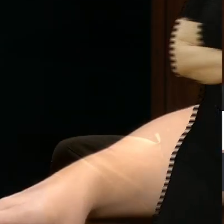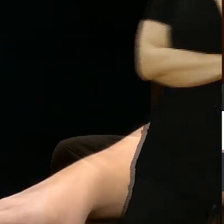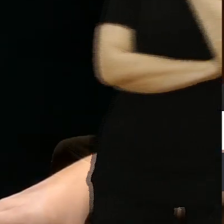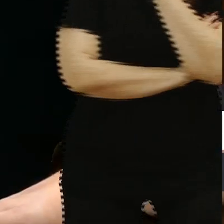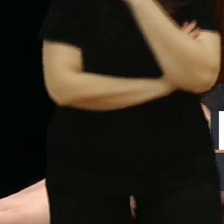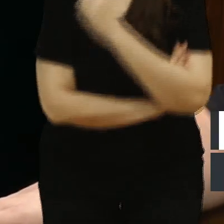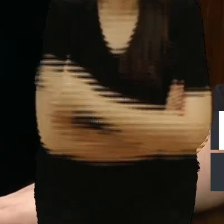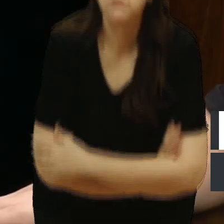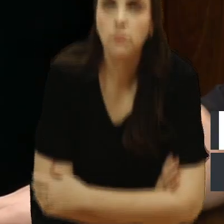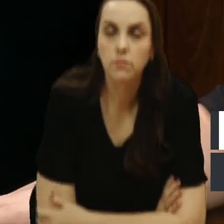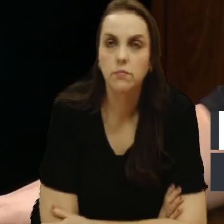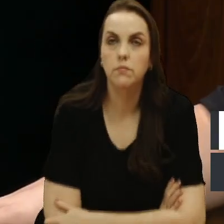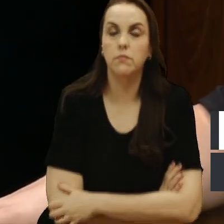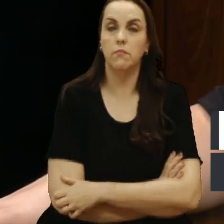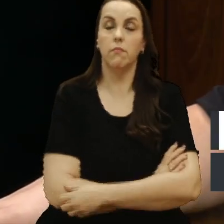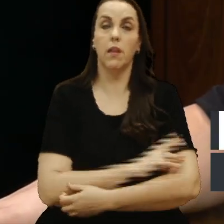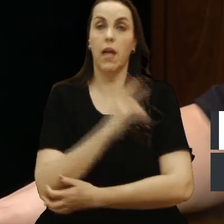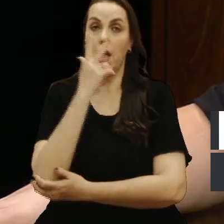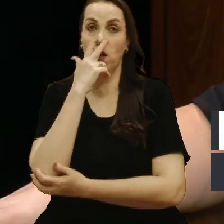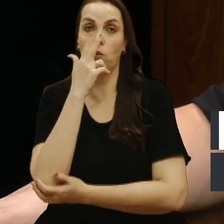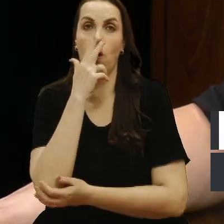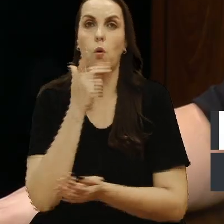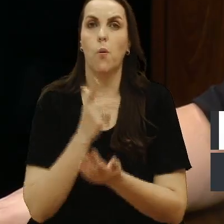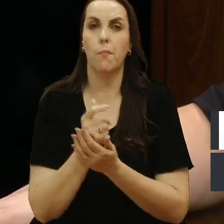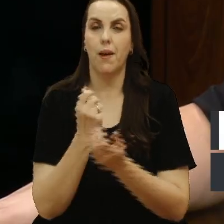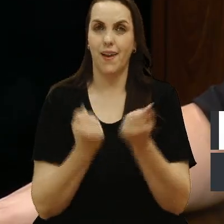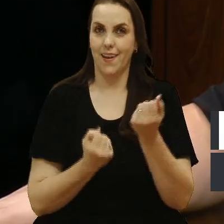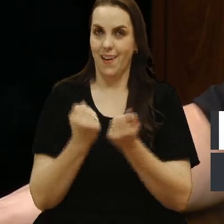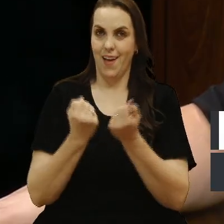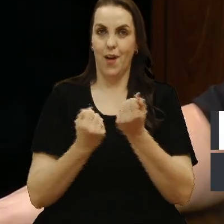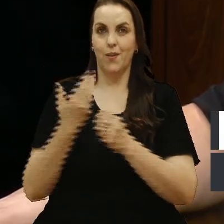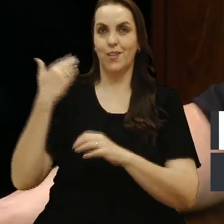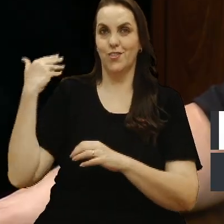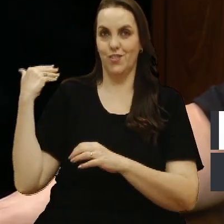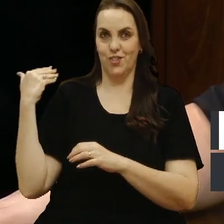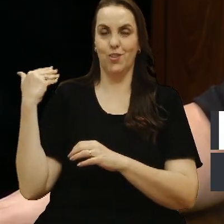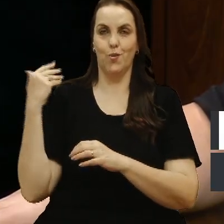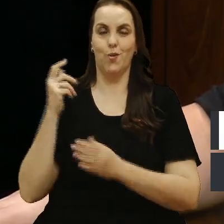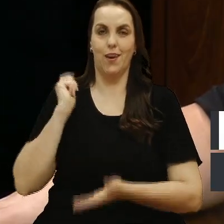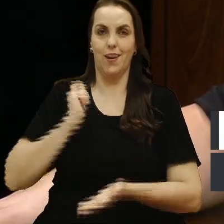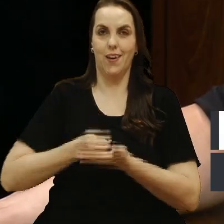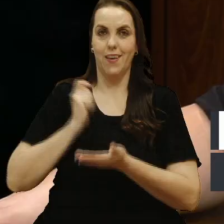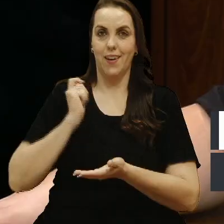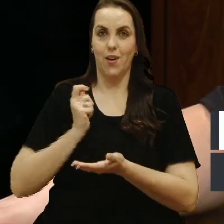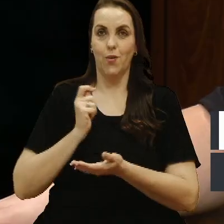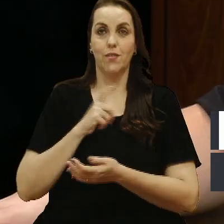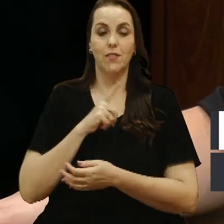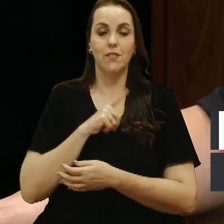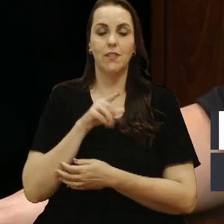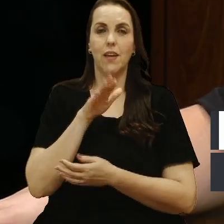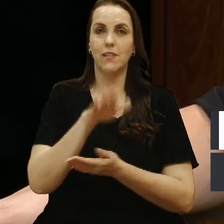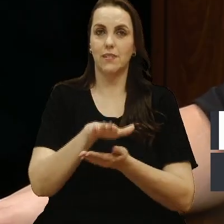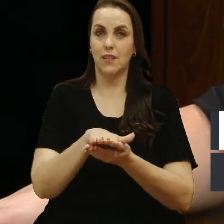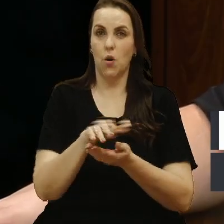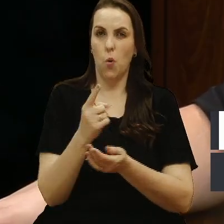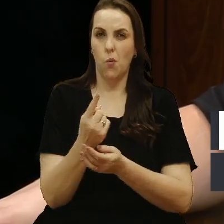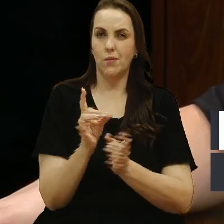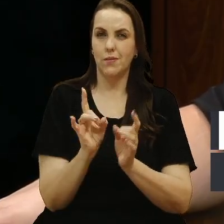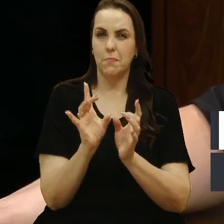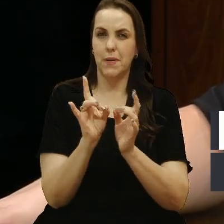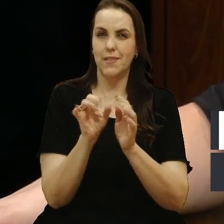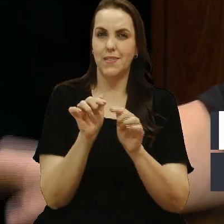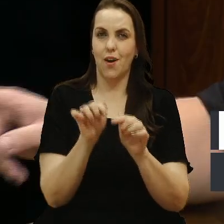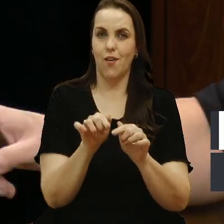comprar uns carros antigos, um leilão, e ter no meio uma Lamborghini. E a gente tem que pegar todos os